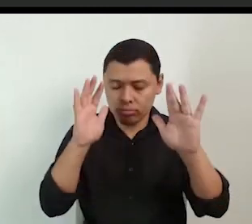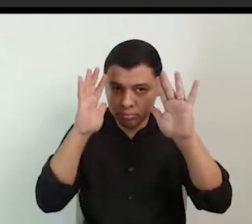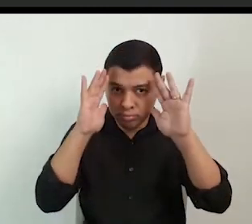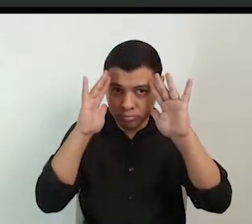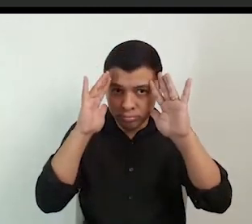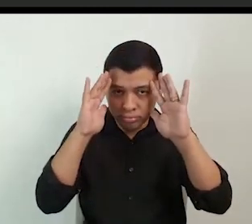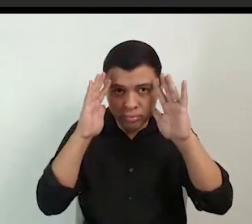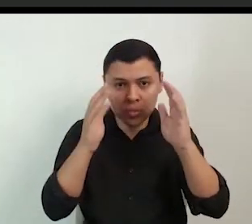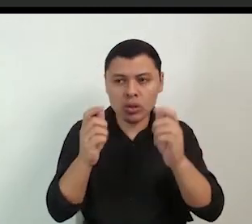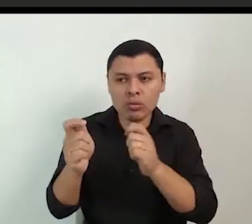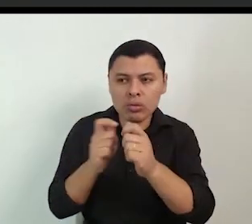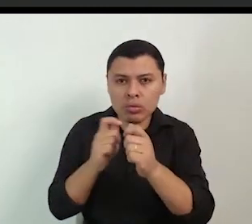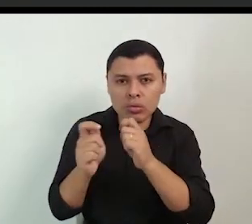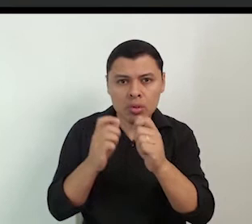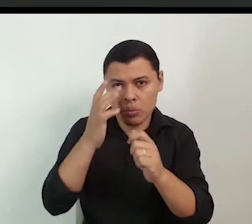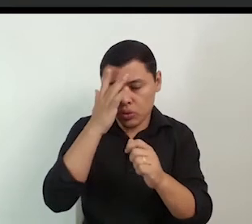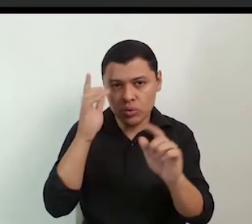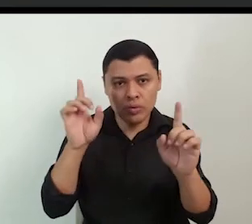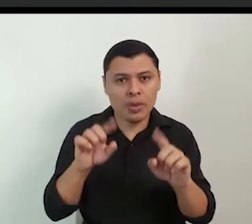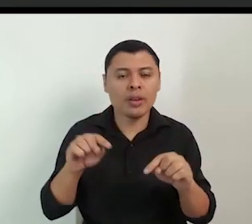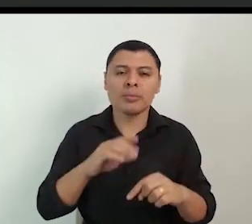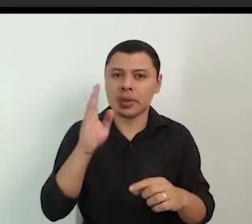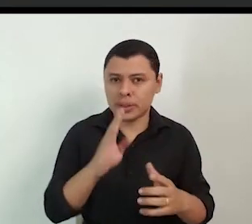processo de contratação de pessoa com deficiência no Brasil.